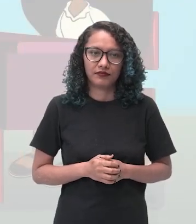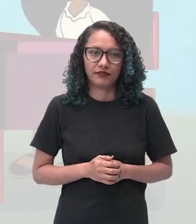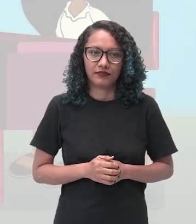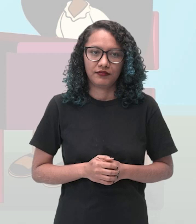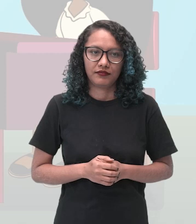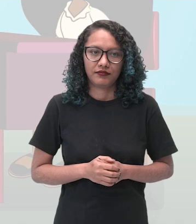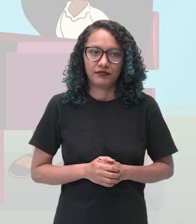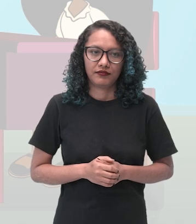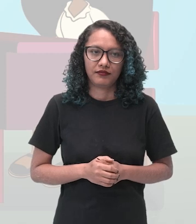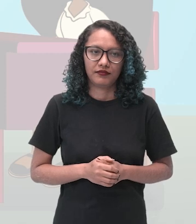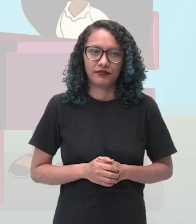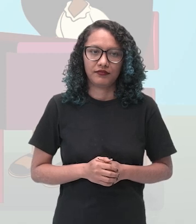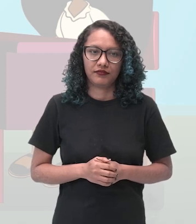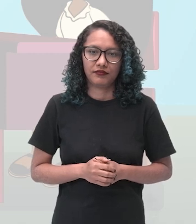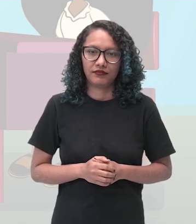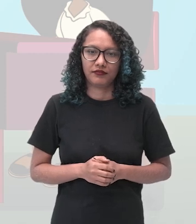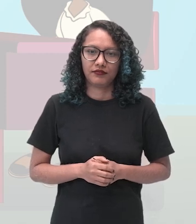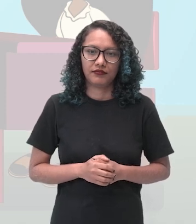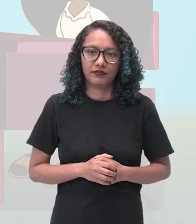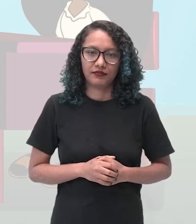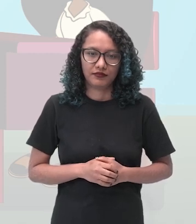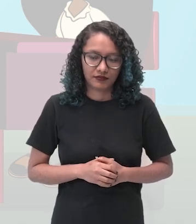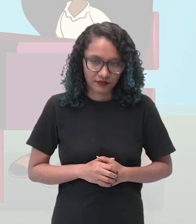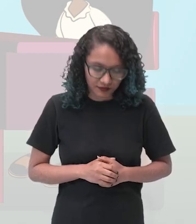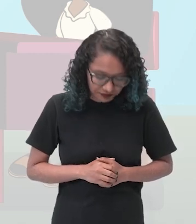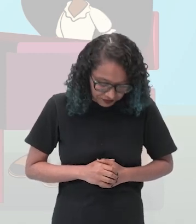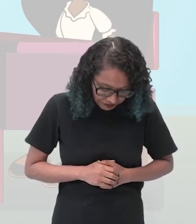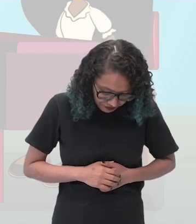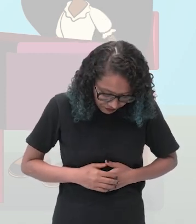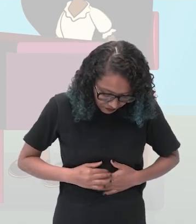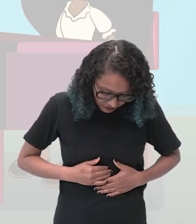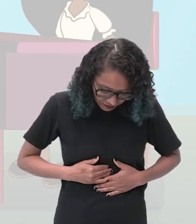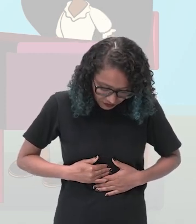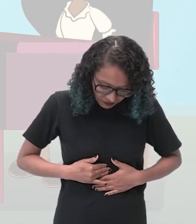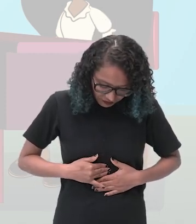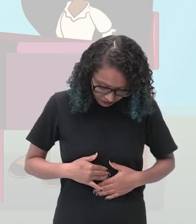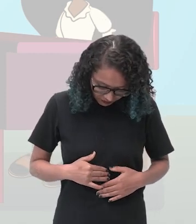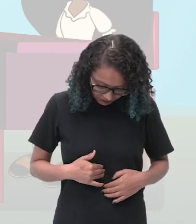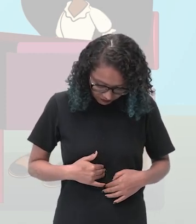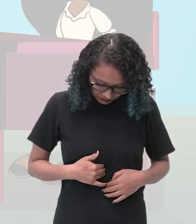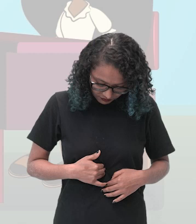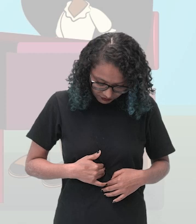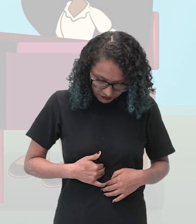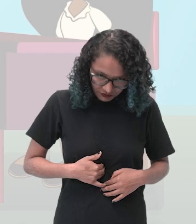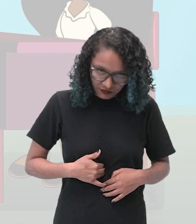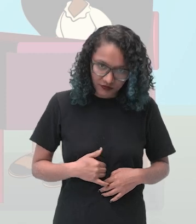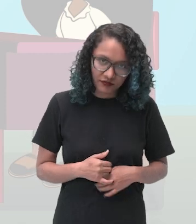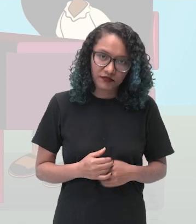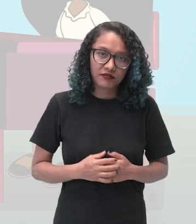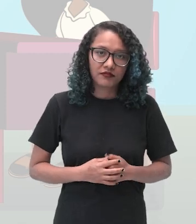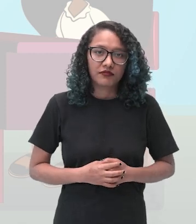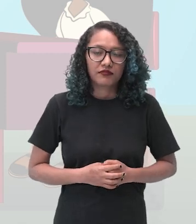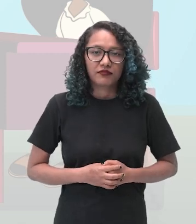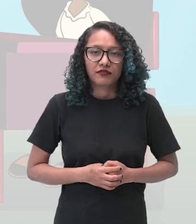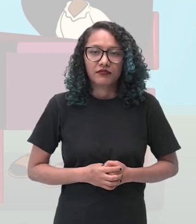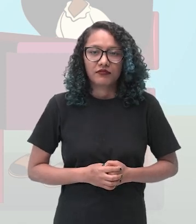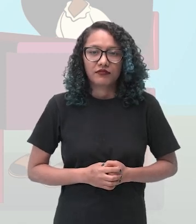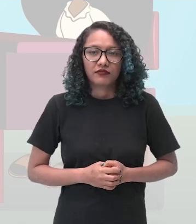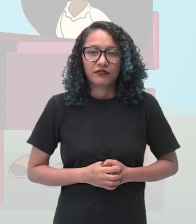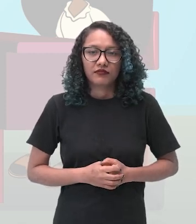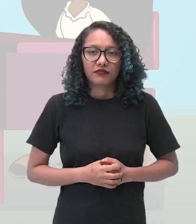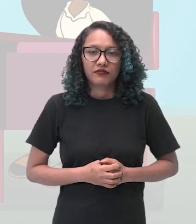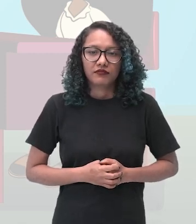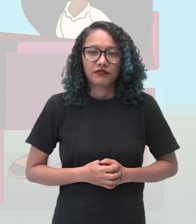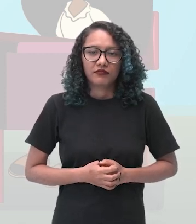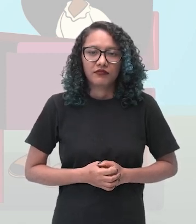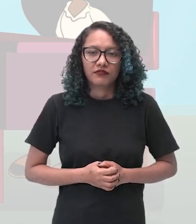Exactly. Understanding this connection helps us find solutions that protect both the environment and the rights of